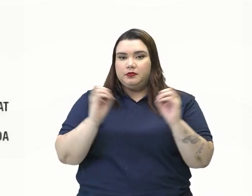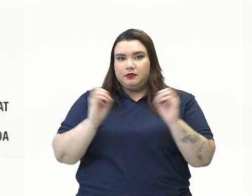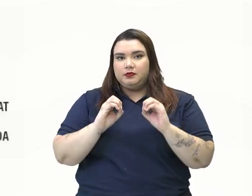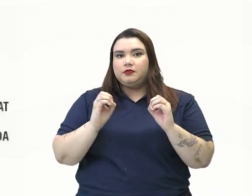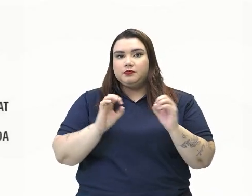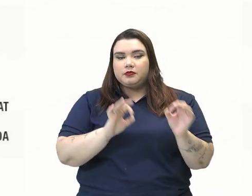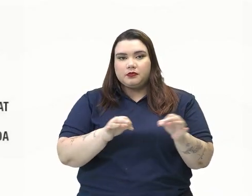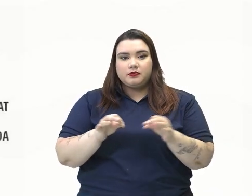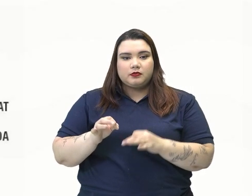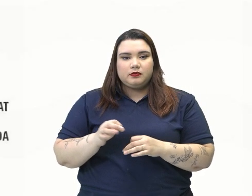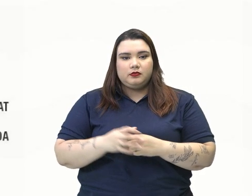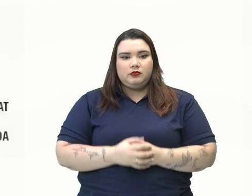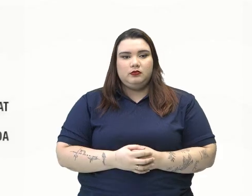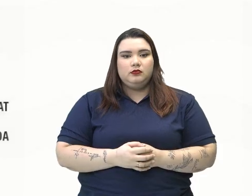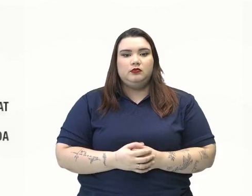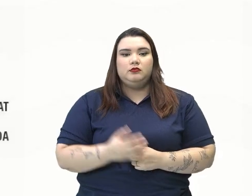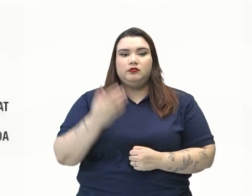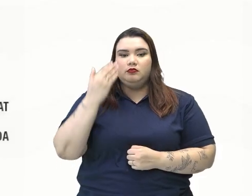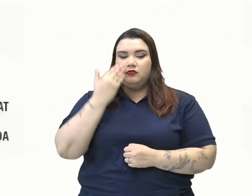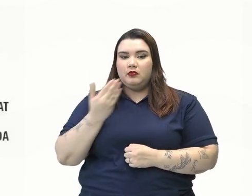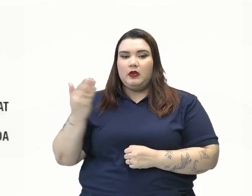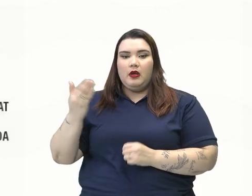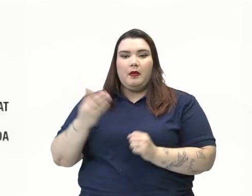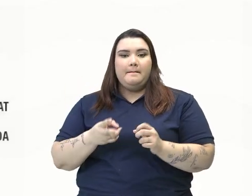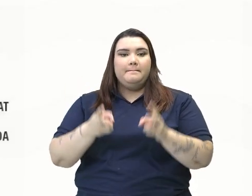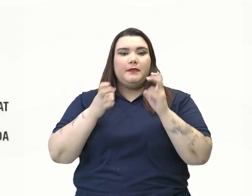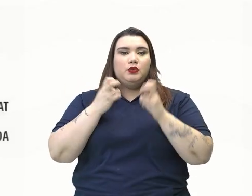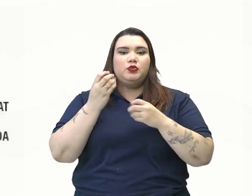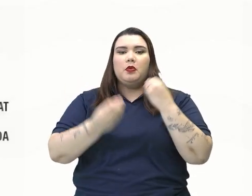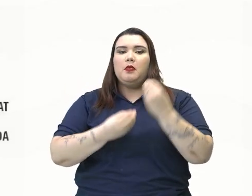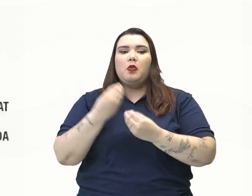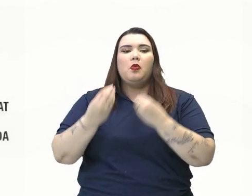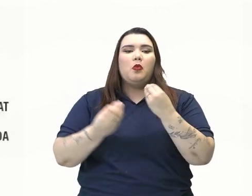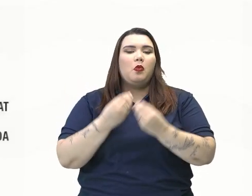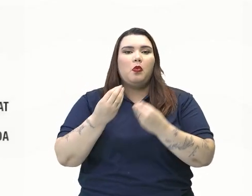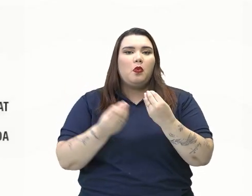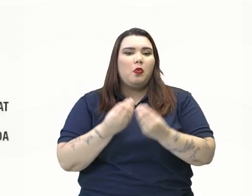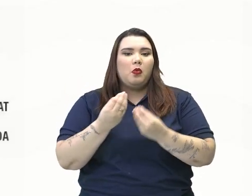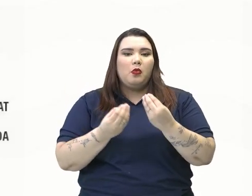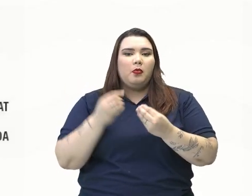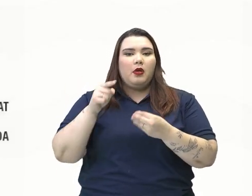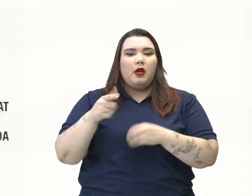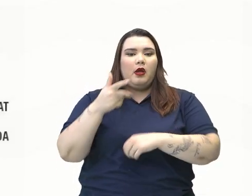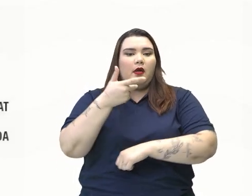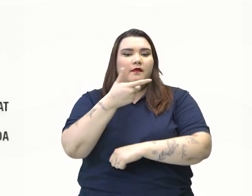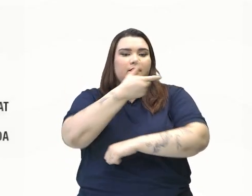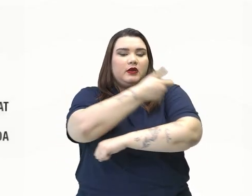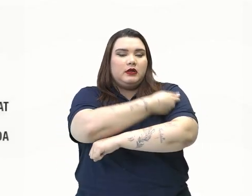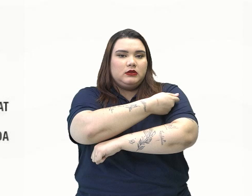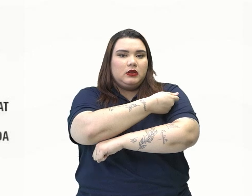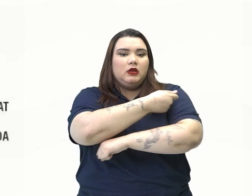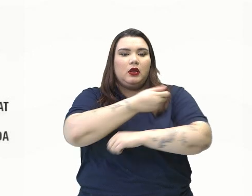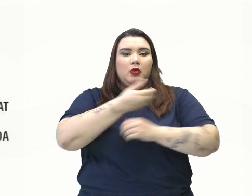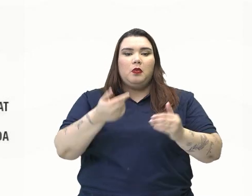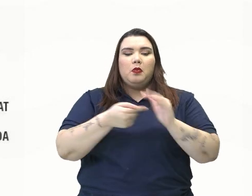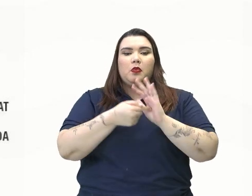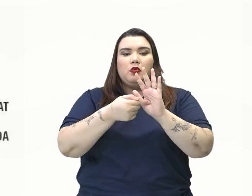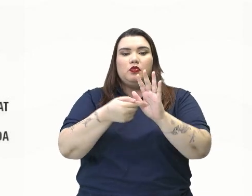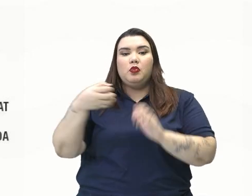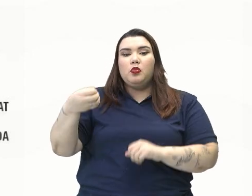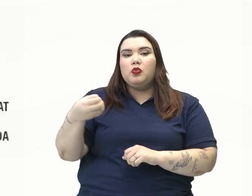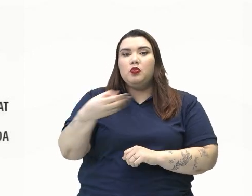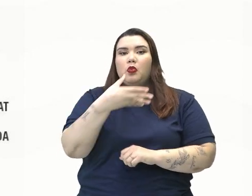contra ele. Bom, e aí na sequência a gente observa como que funciona a vacina trazendo ali um